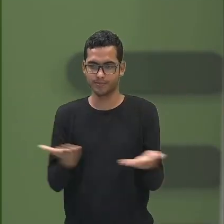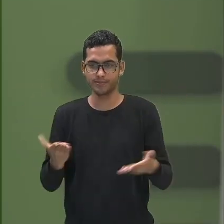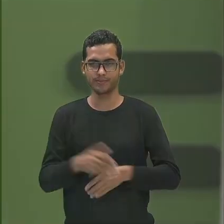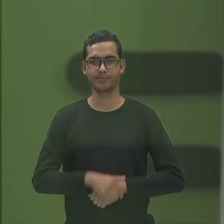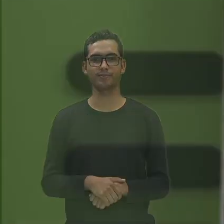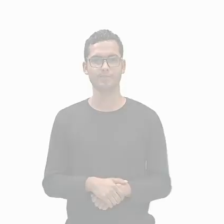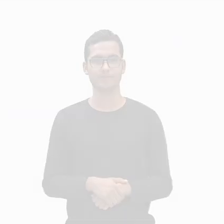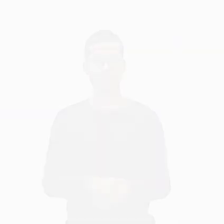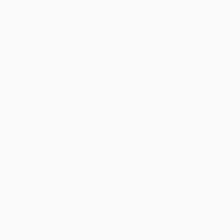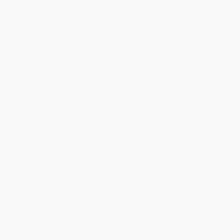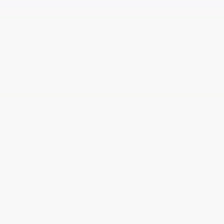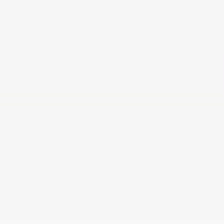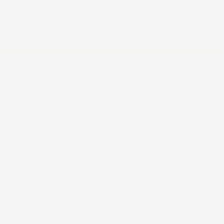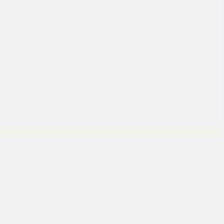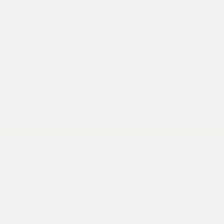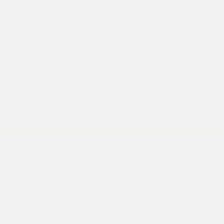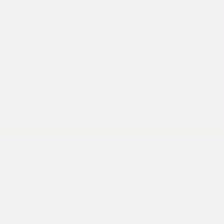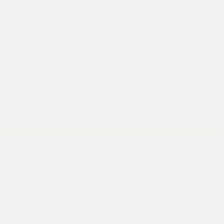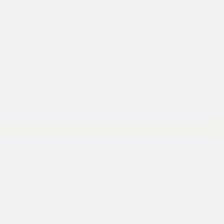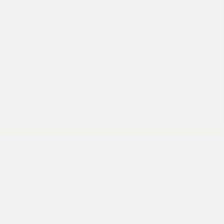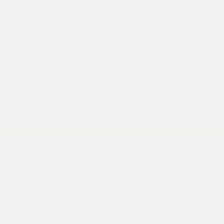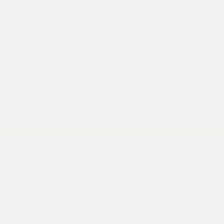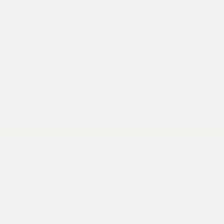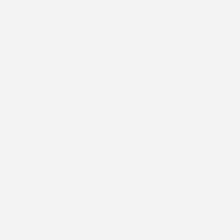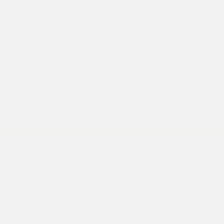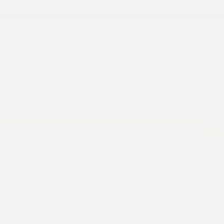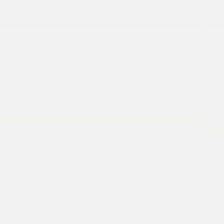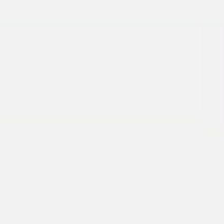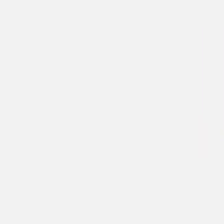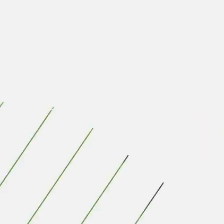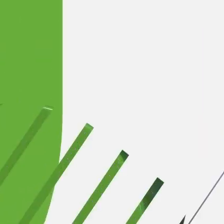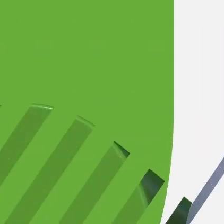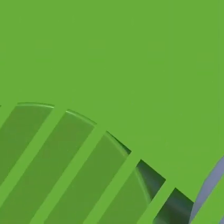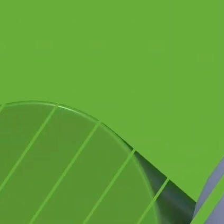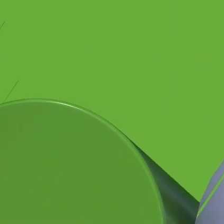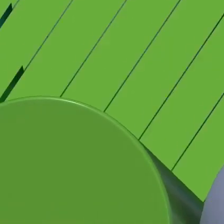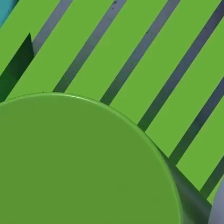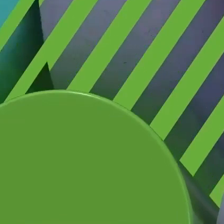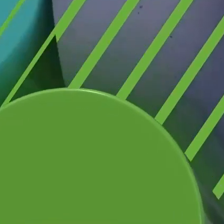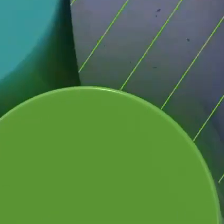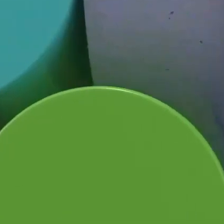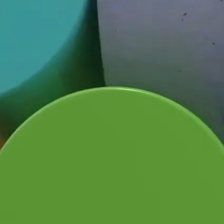nossa aula de hoje.